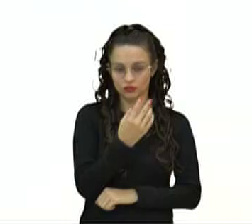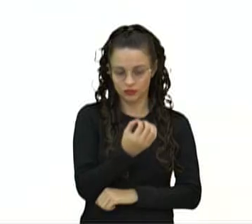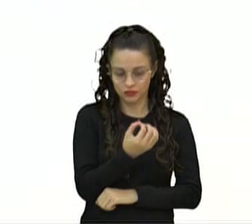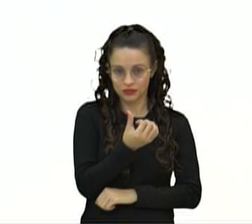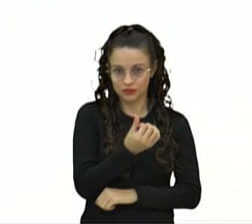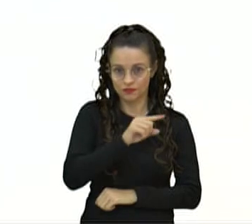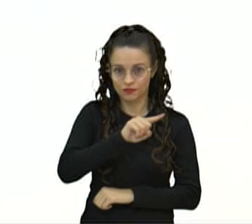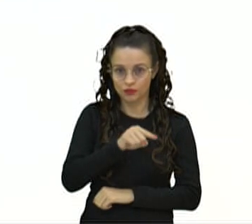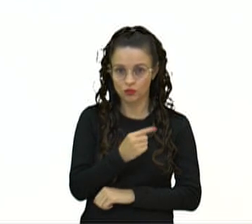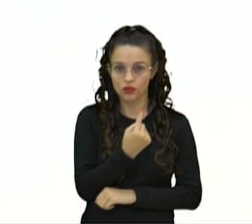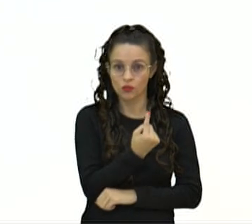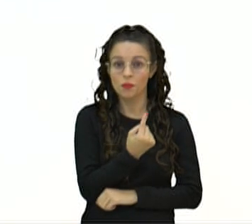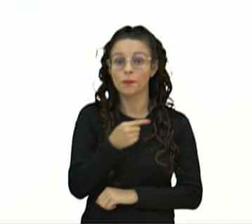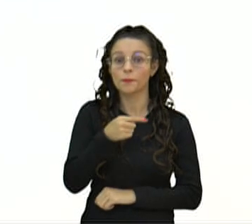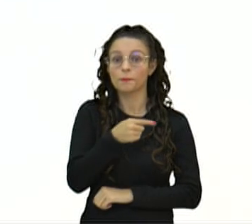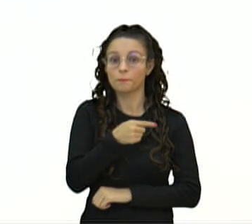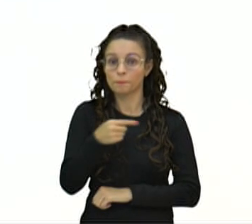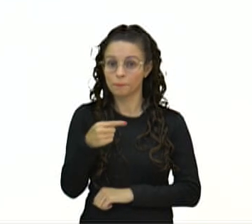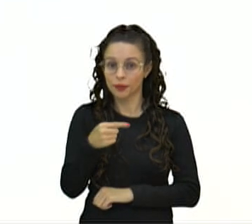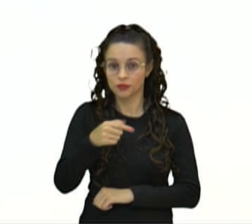206,1 menos